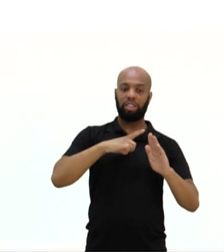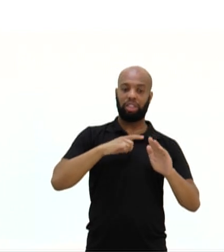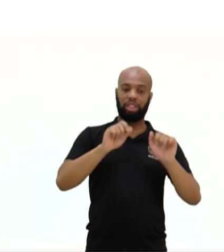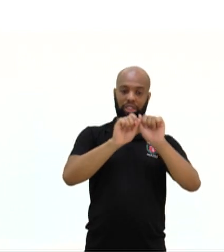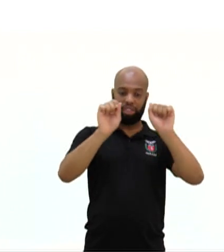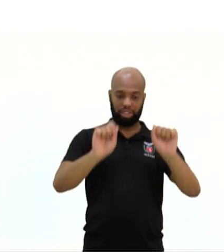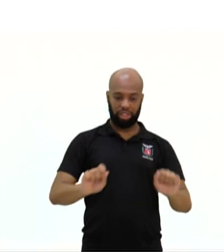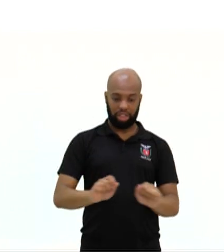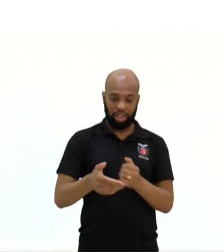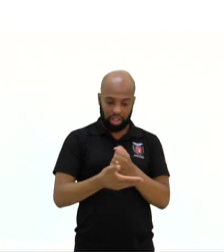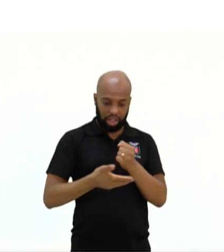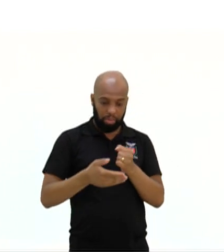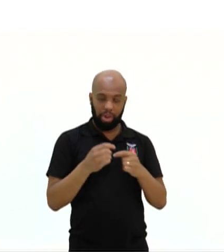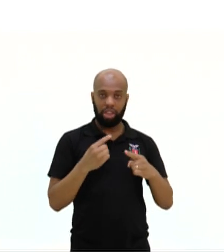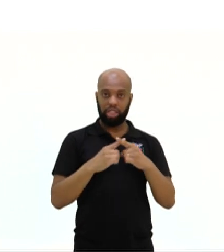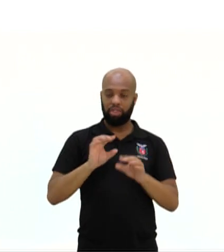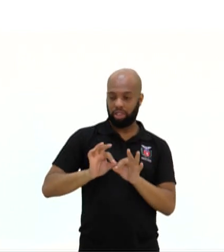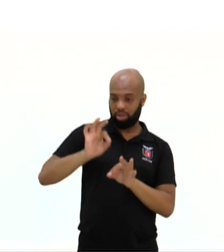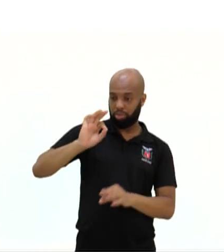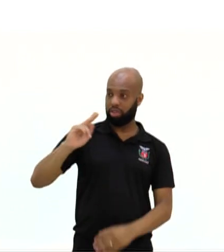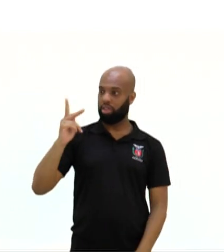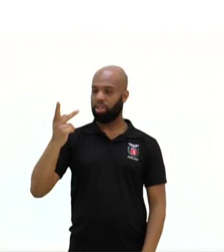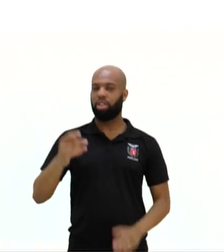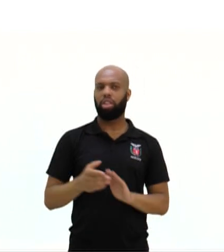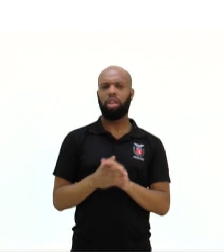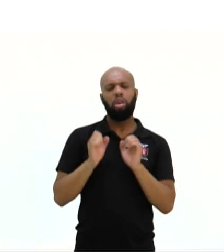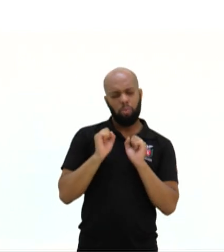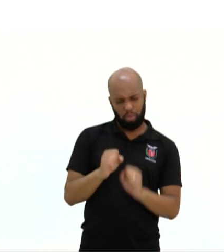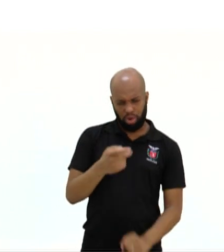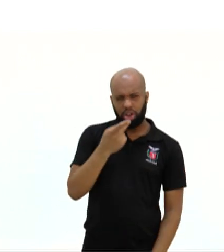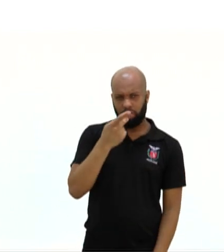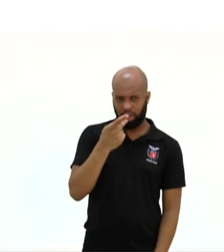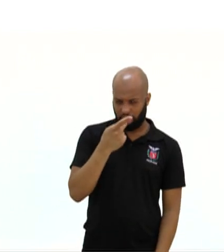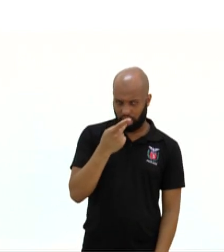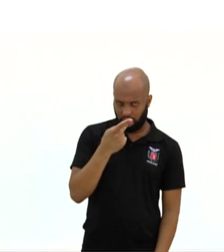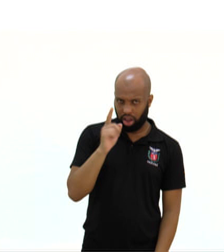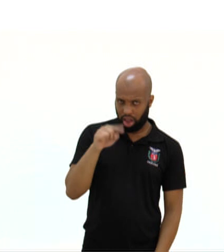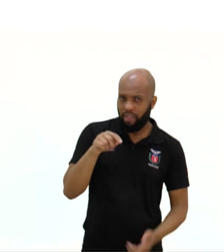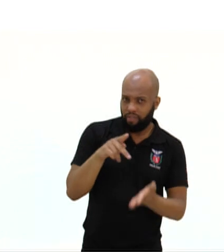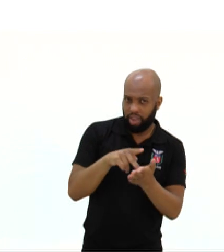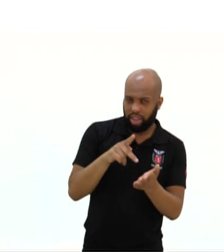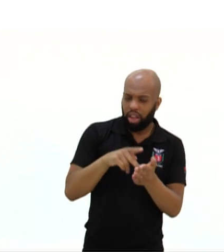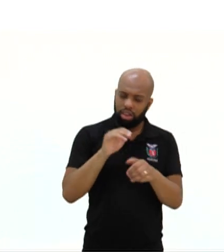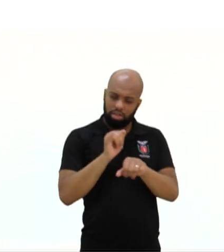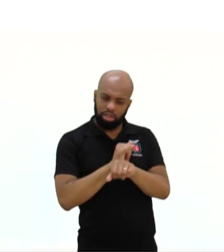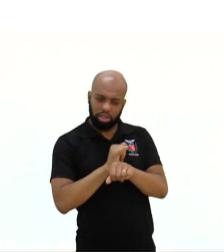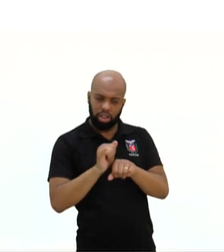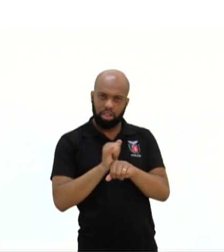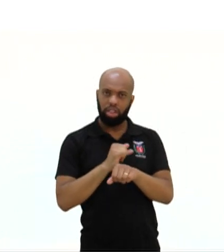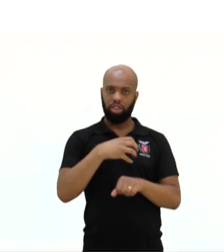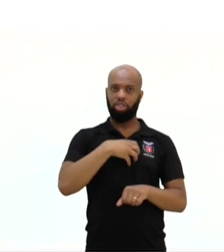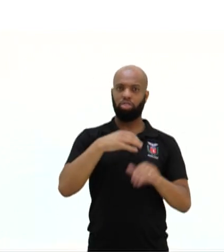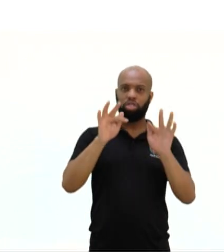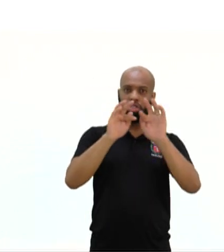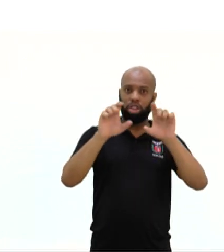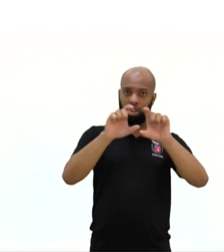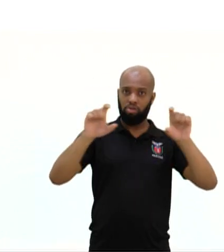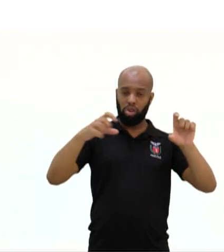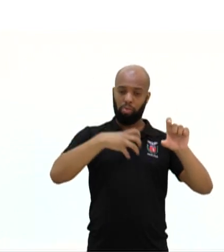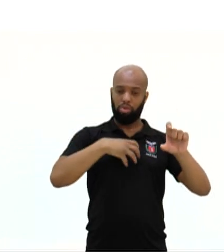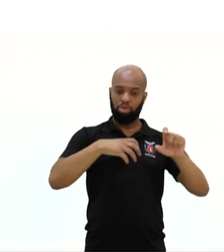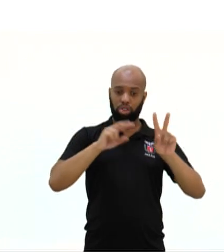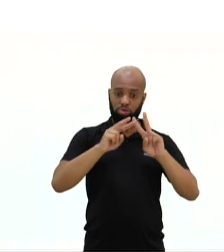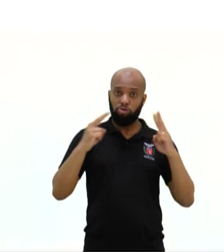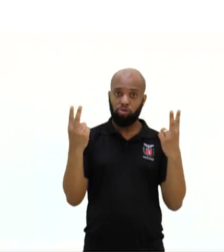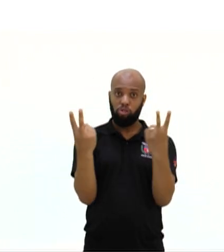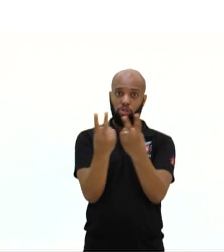da base pela medida da altura. Podemos dizer, certo, que a estratégia, a fórmula de cálculo do volume